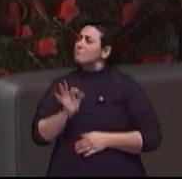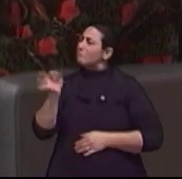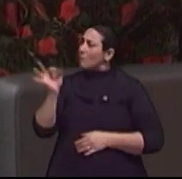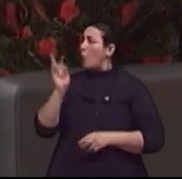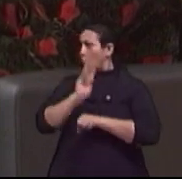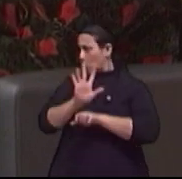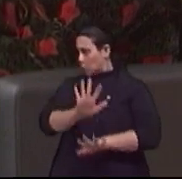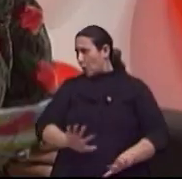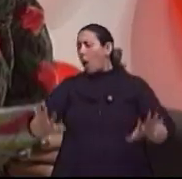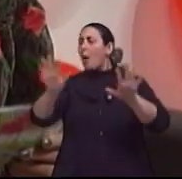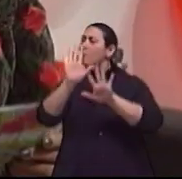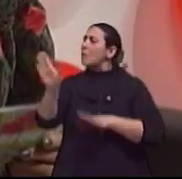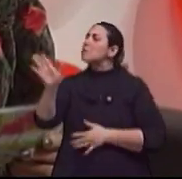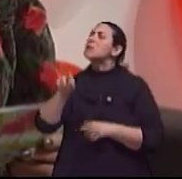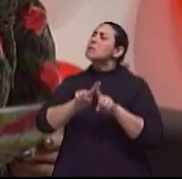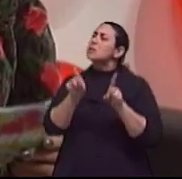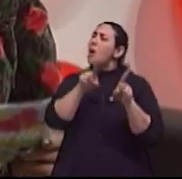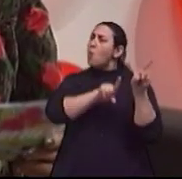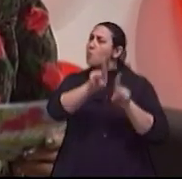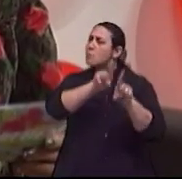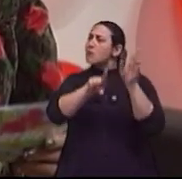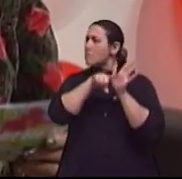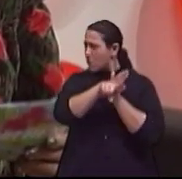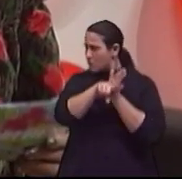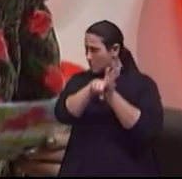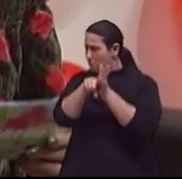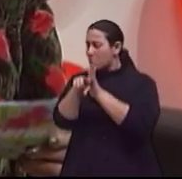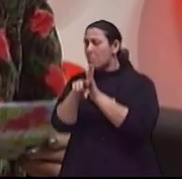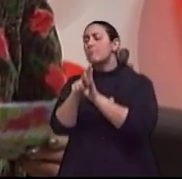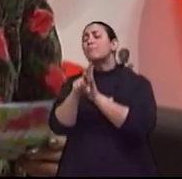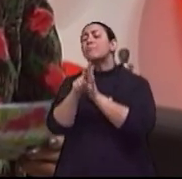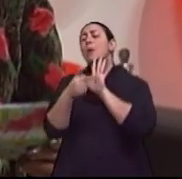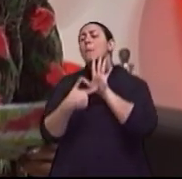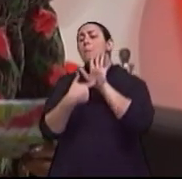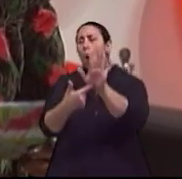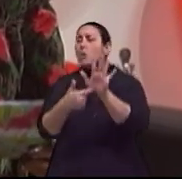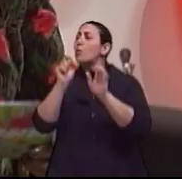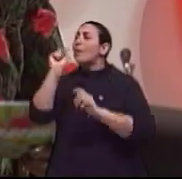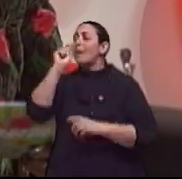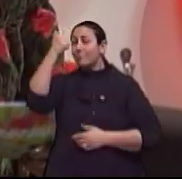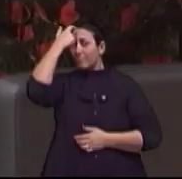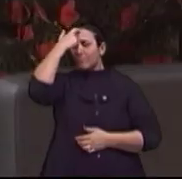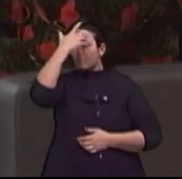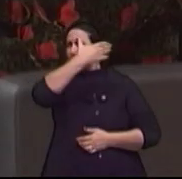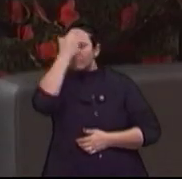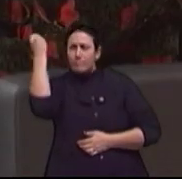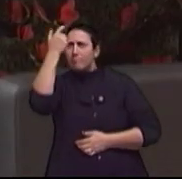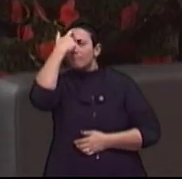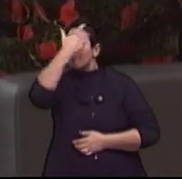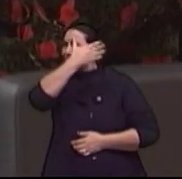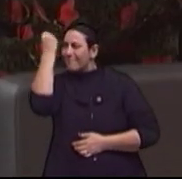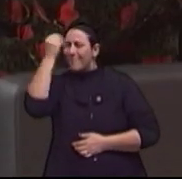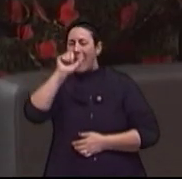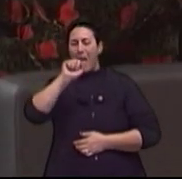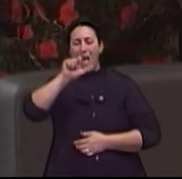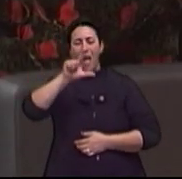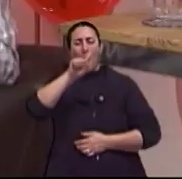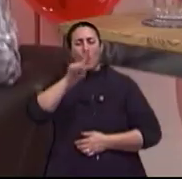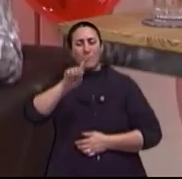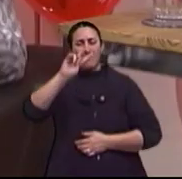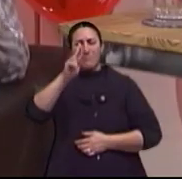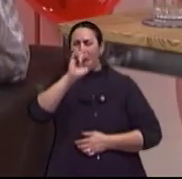tá e tem as últimas pesquisas fazem até a questão da da ligação de memória Alzheimer com o ouvido sim a partir de